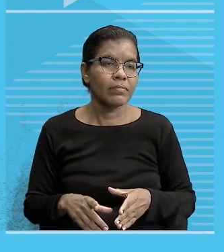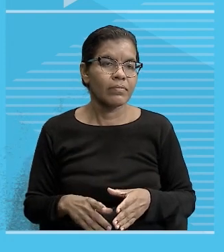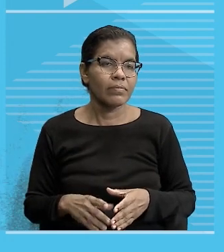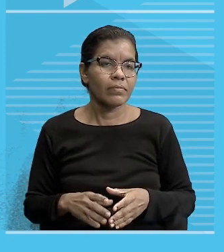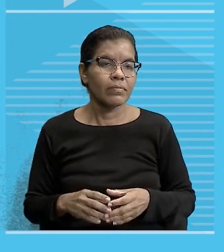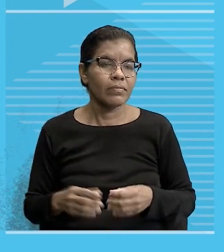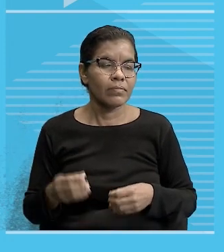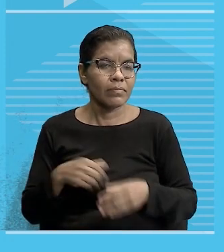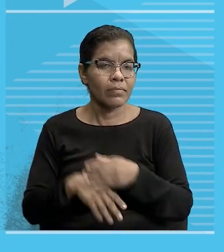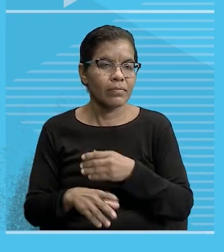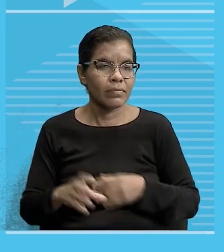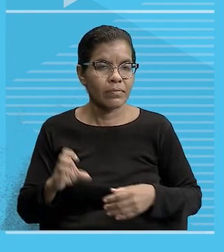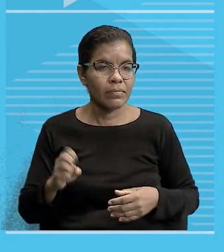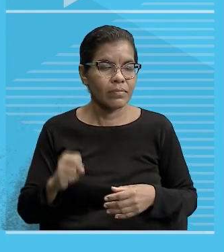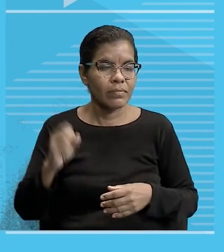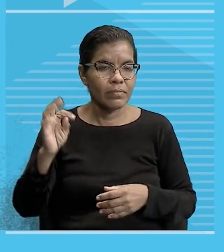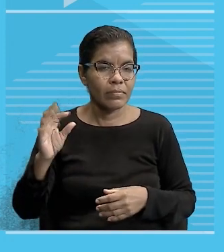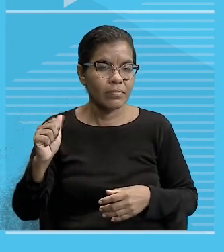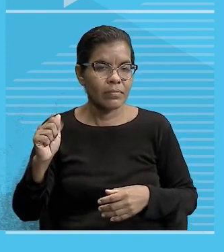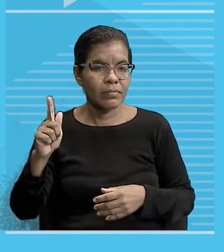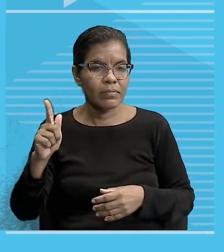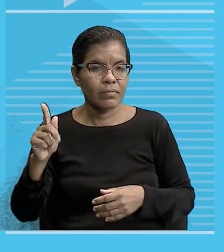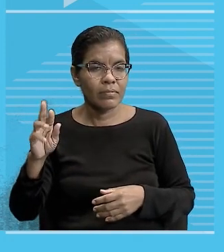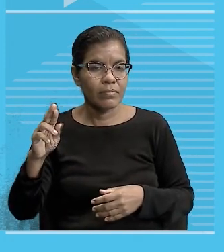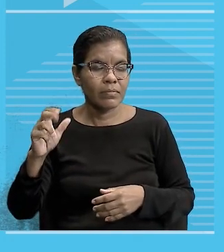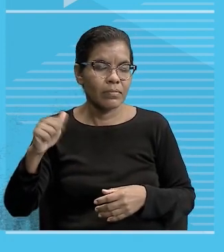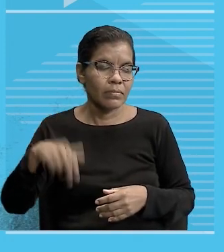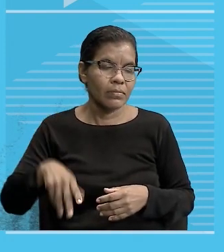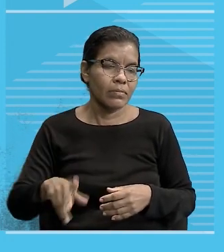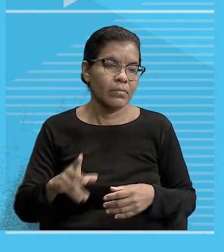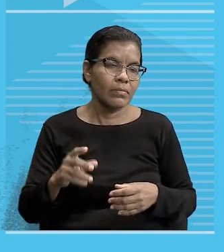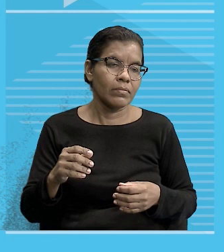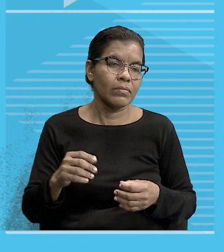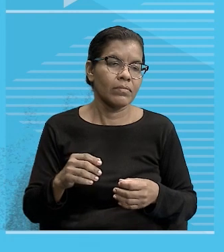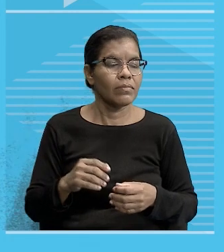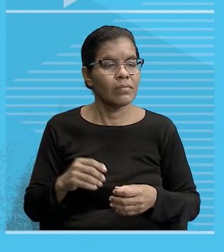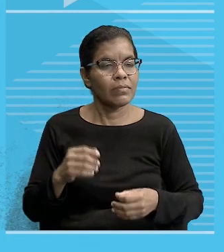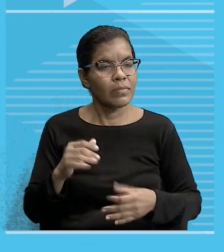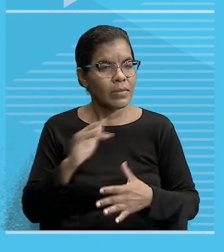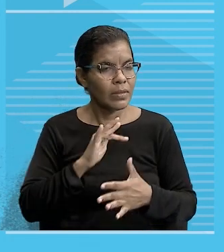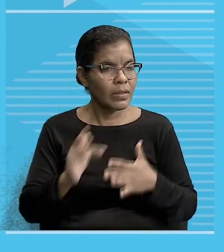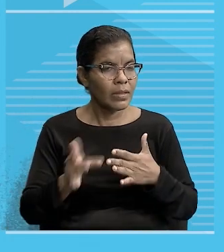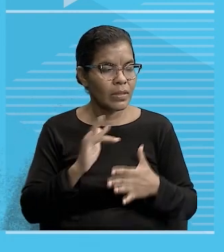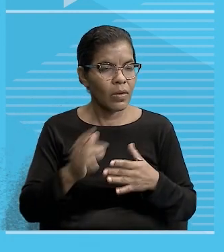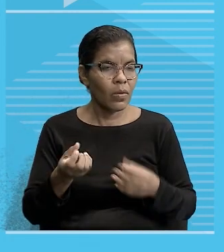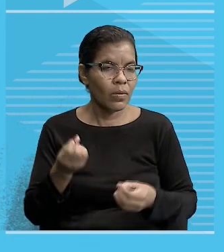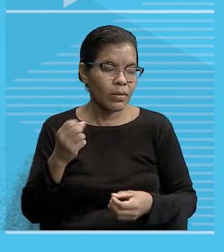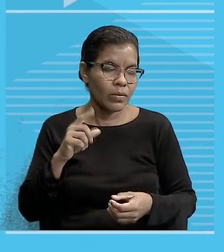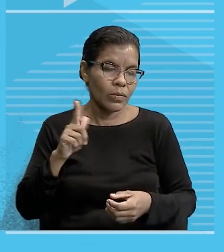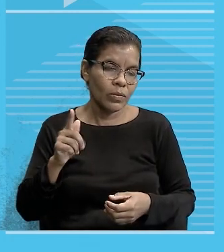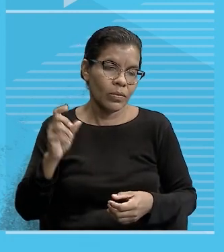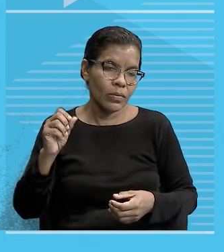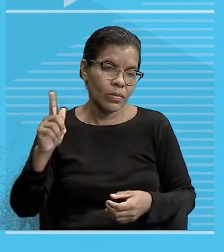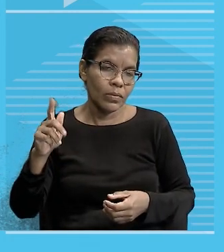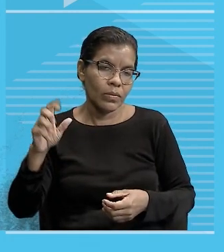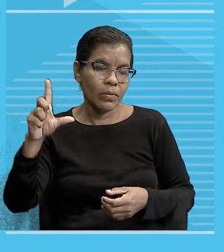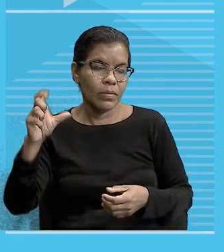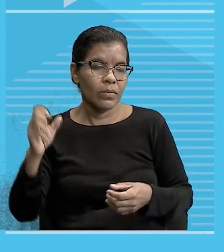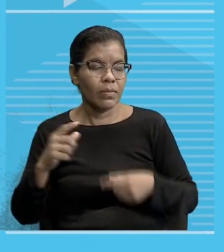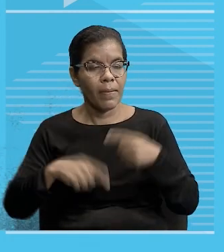dentro do Instagram dela ou dentro das redes sociais dela ou dentro do Google produtos que realmente